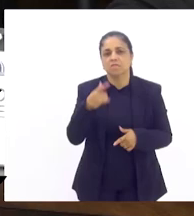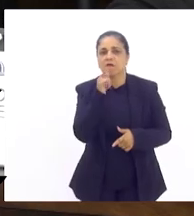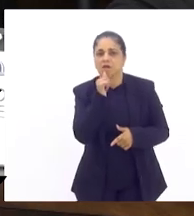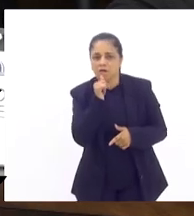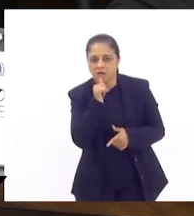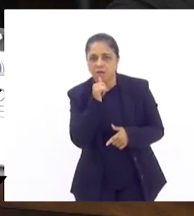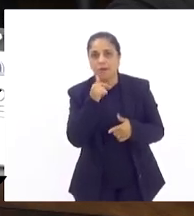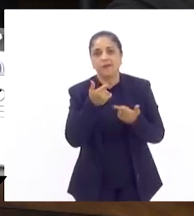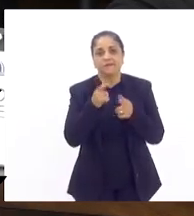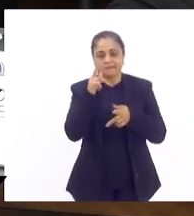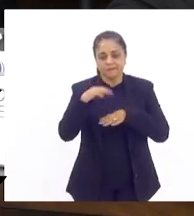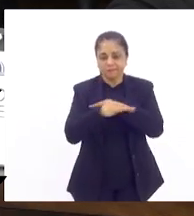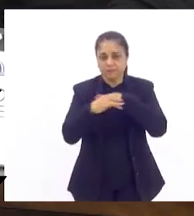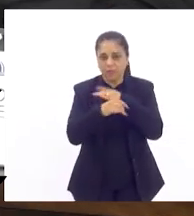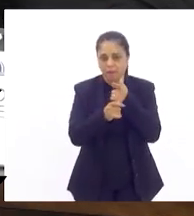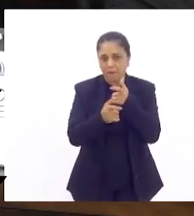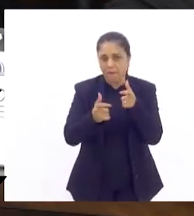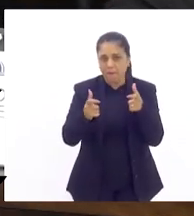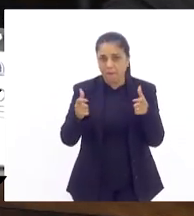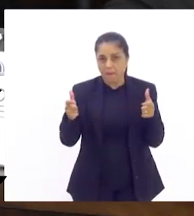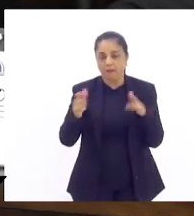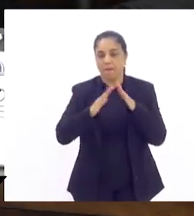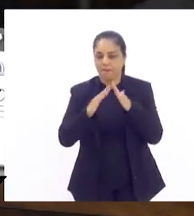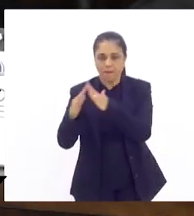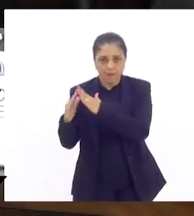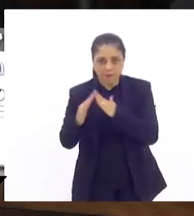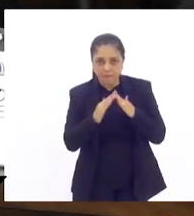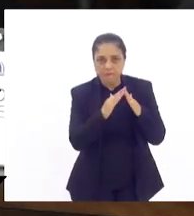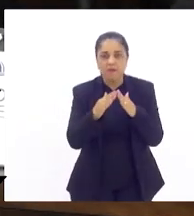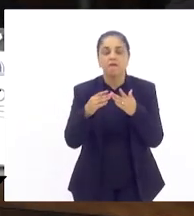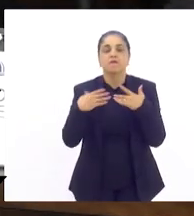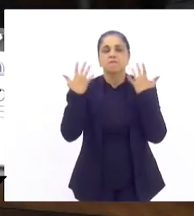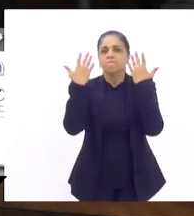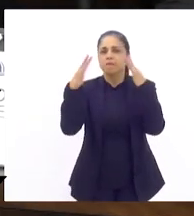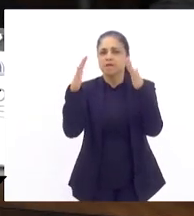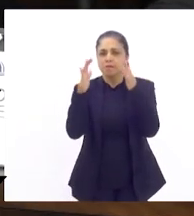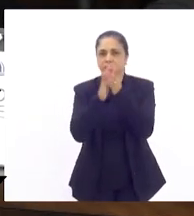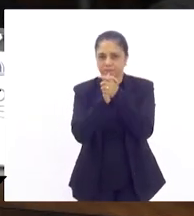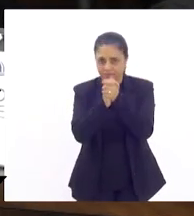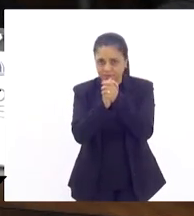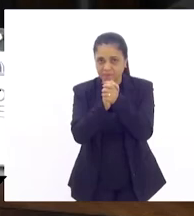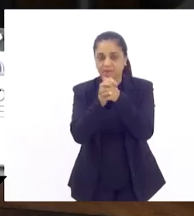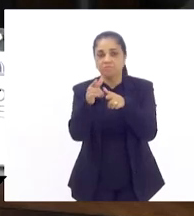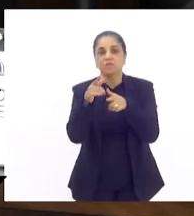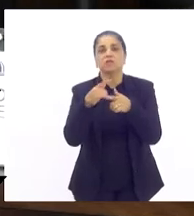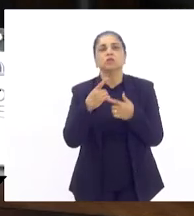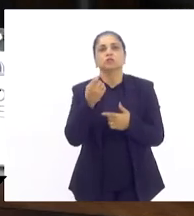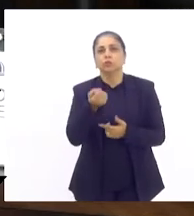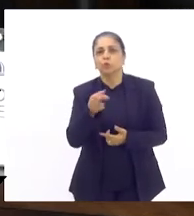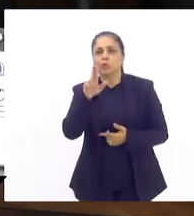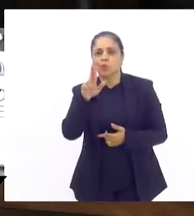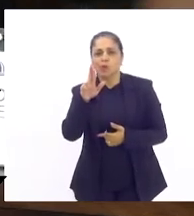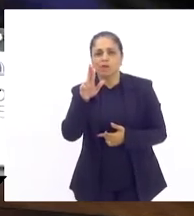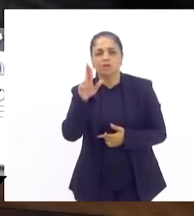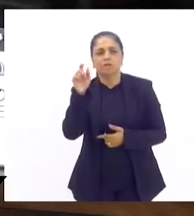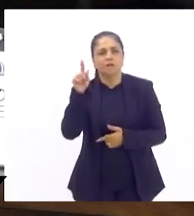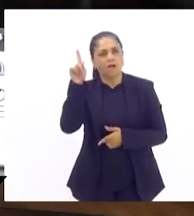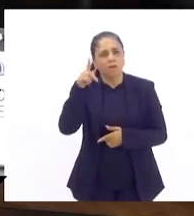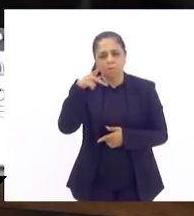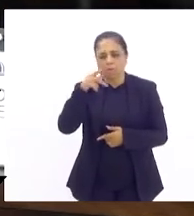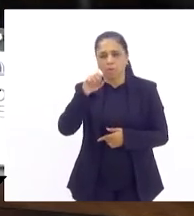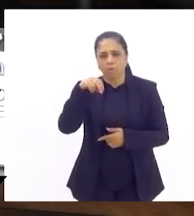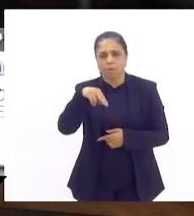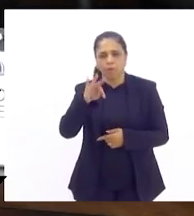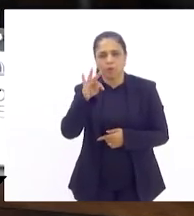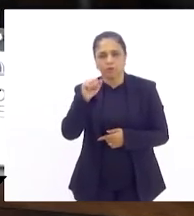Janeiro, e que essa atenção seja dada para a gente. E parabenizar pela adutora de Ponta Negra, que foi uma obra que nós fizemos em parceria